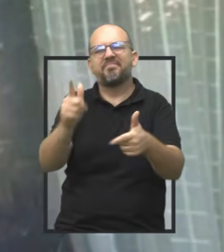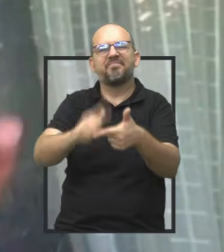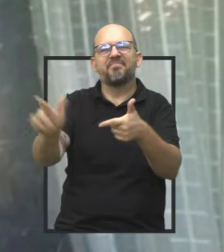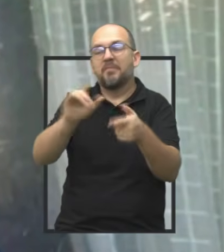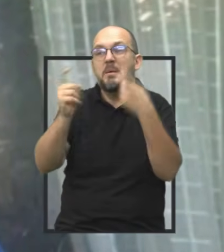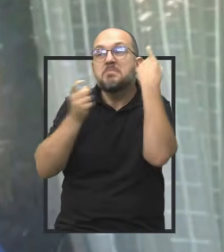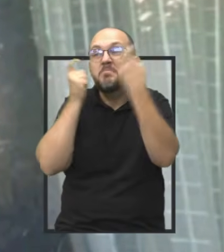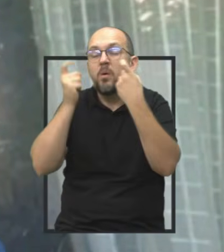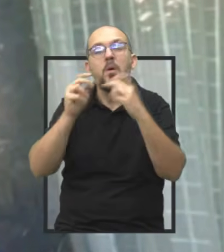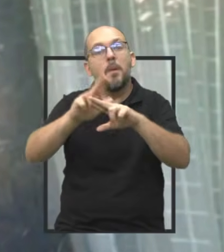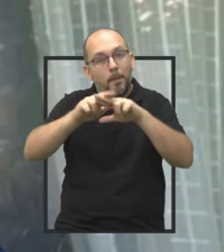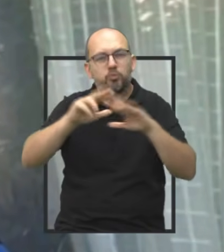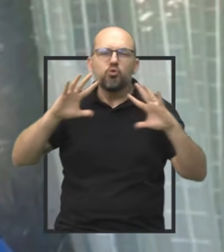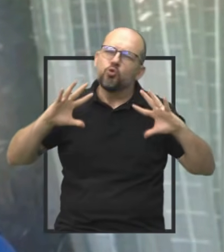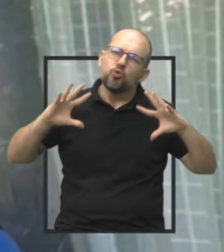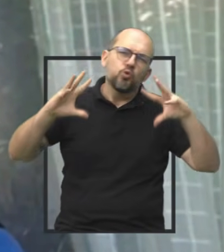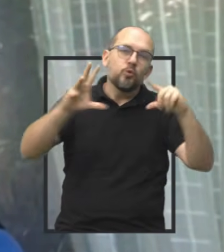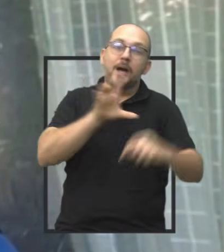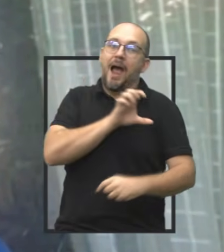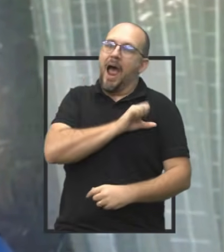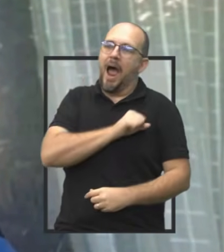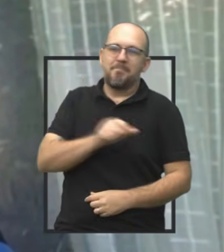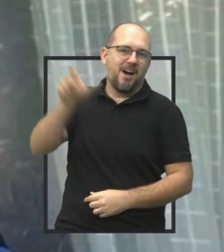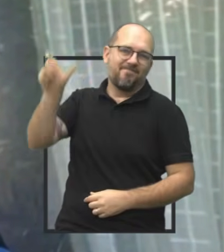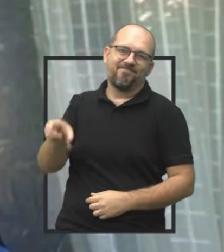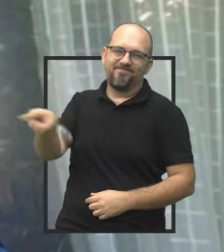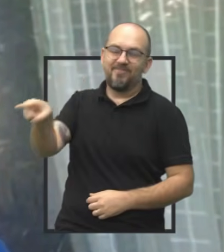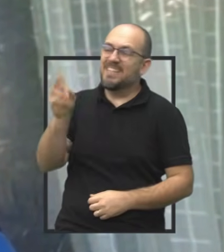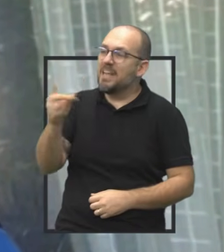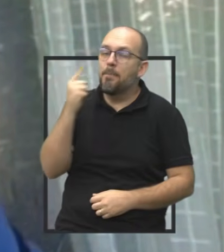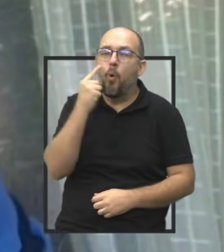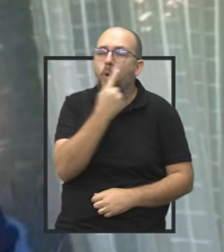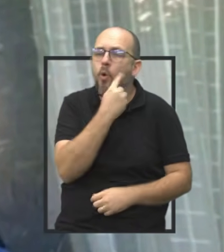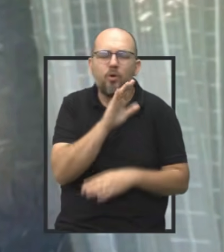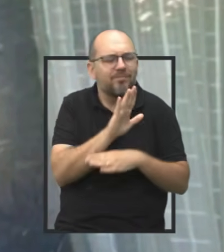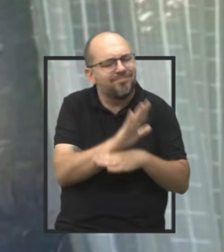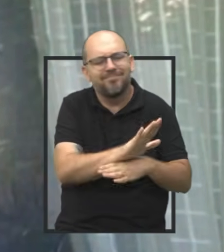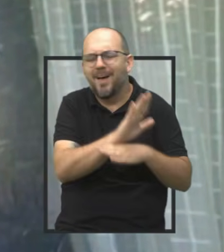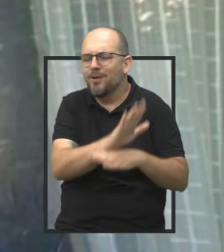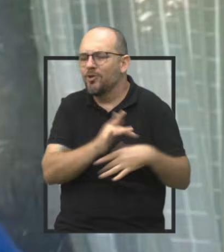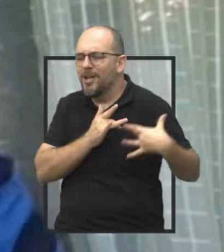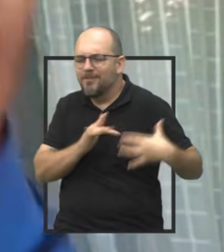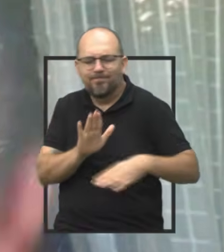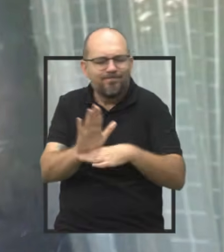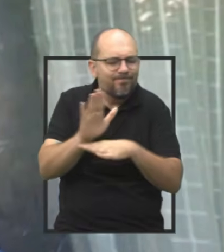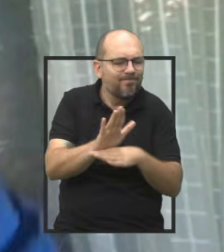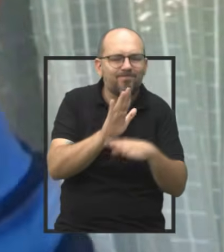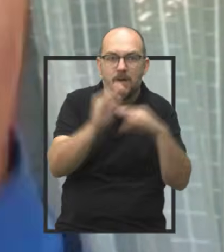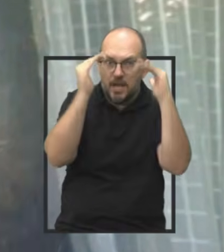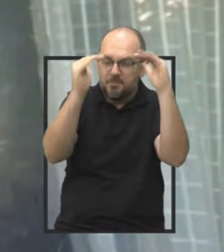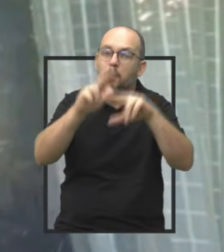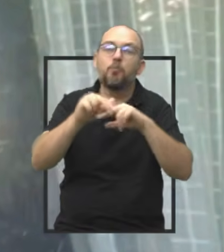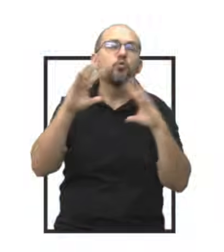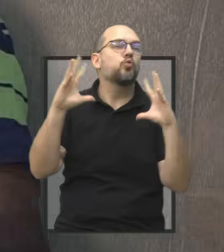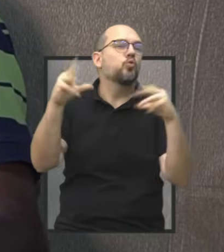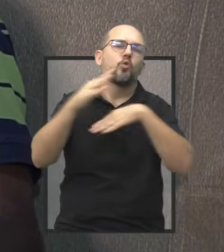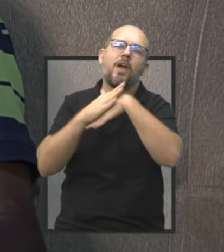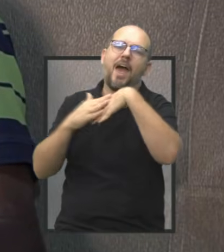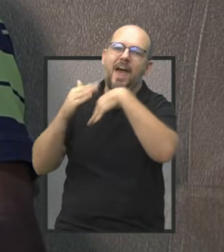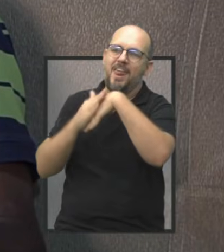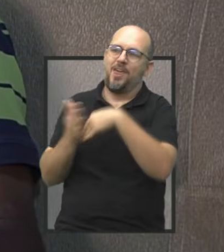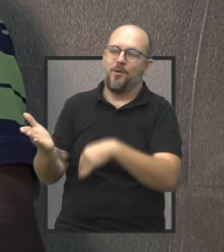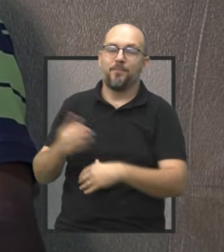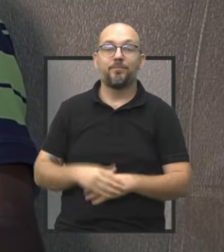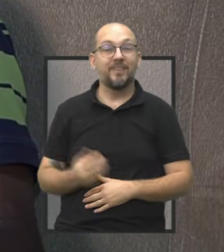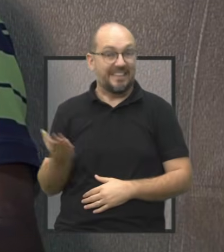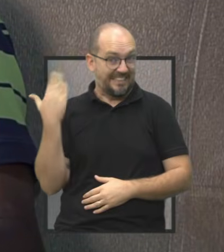vai amar um homem que olhava para nós com total respeito? Por isso que ele era querido. Na época